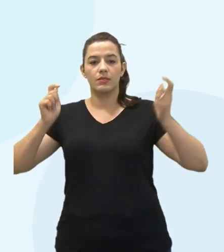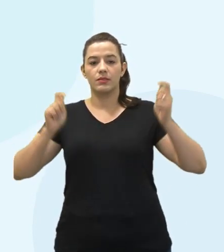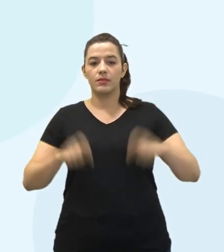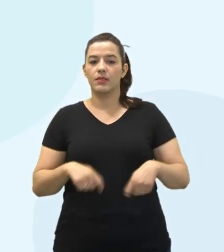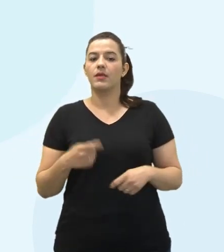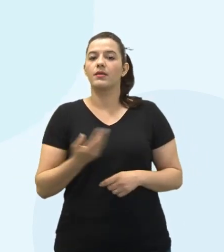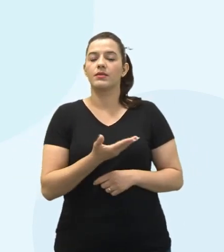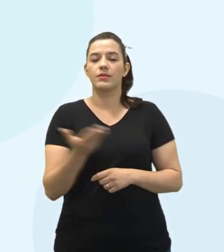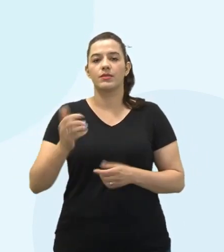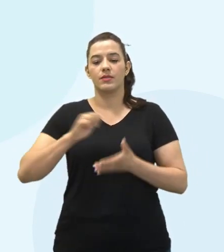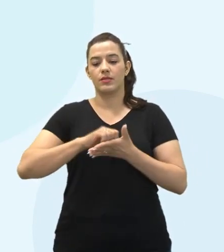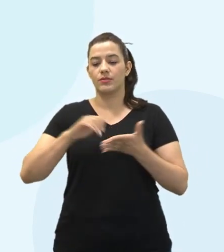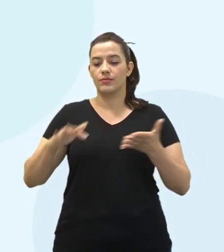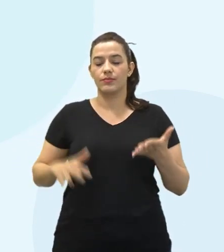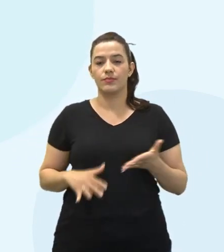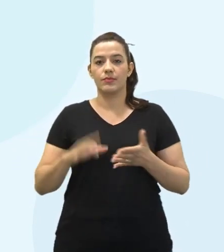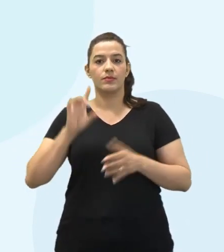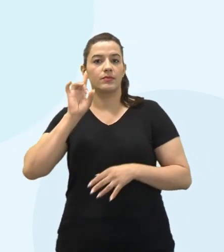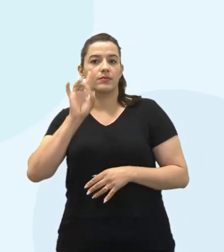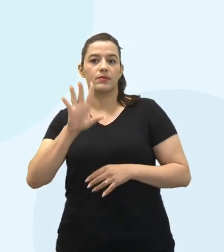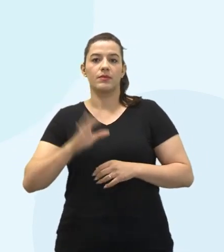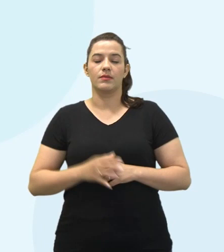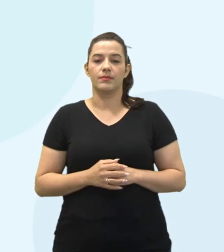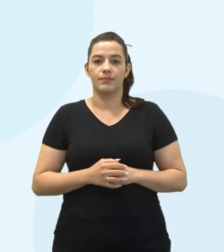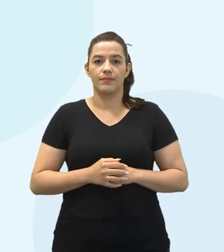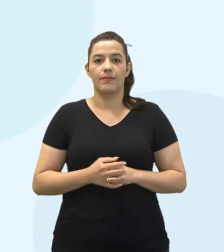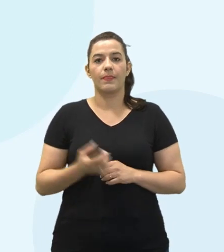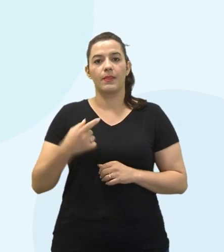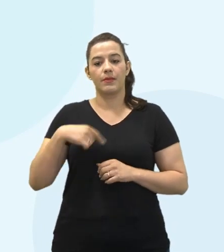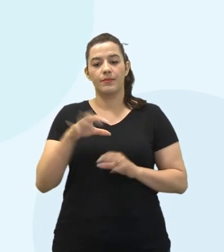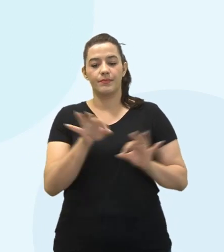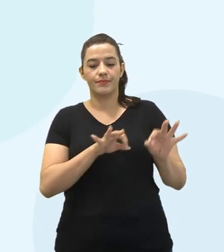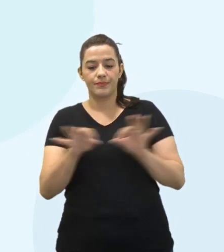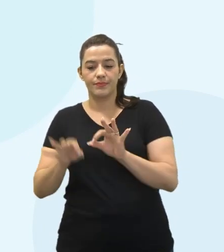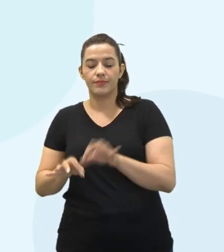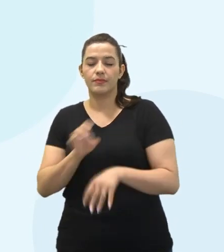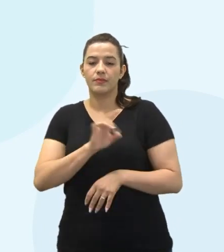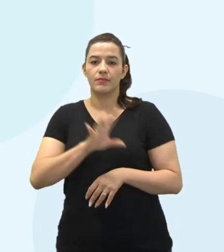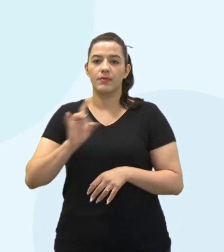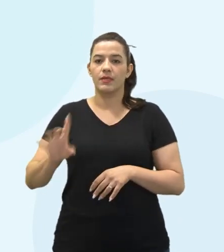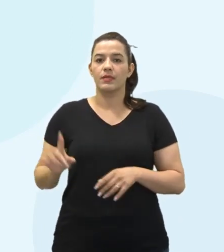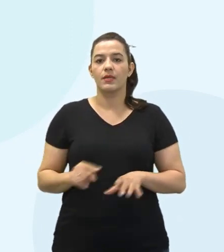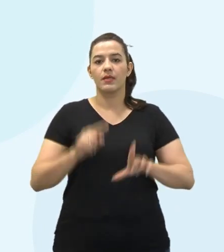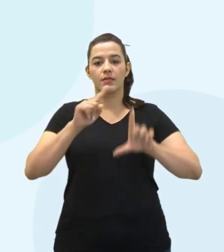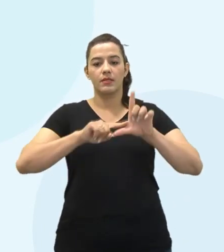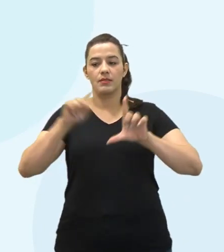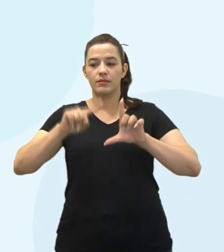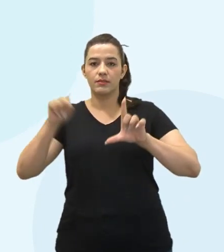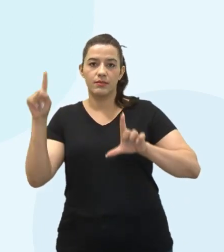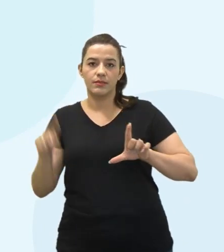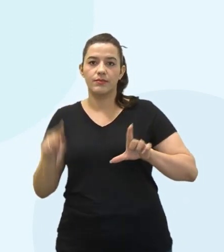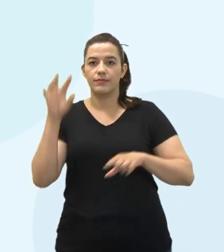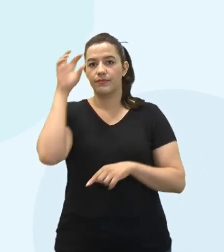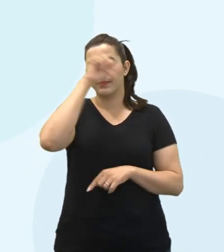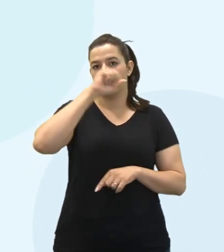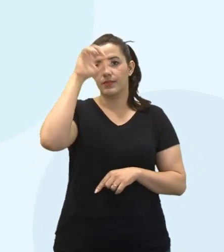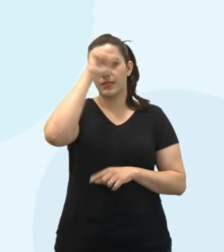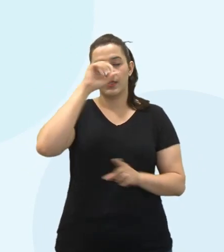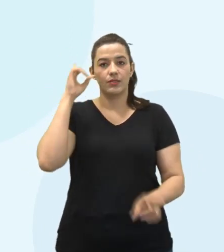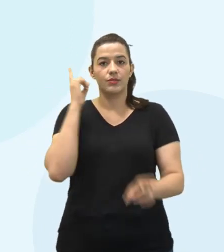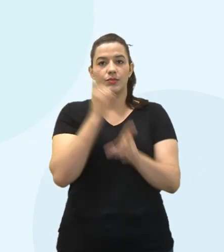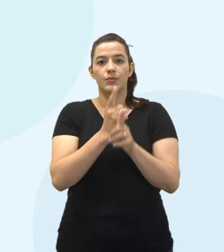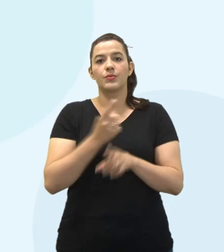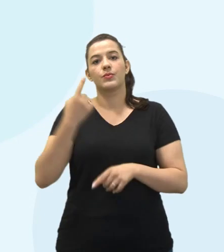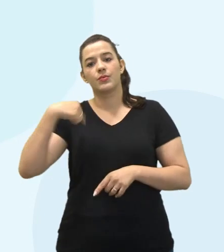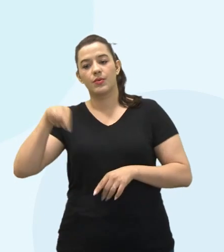oferecer atividades específicas personalizadas para cada nível de aprendizagem que a gente identificou lá no